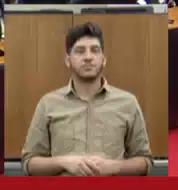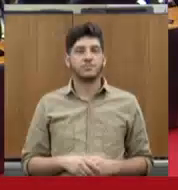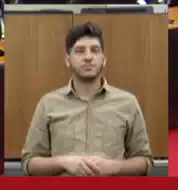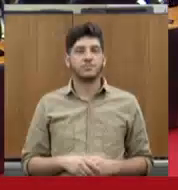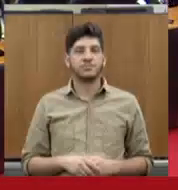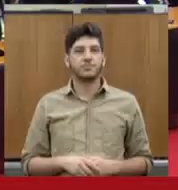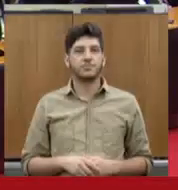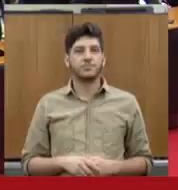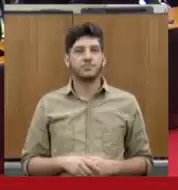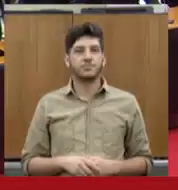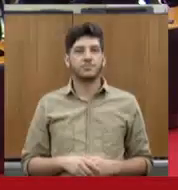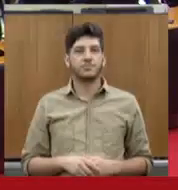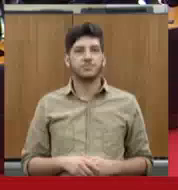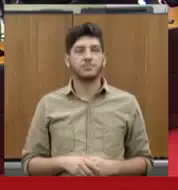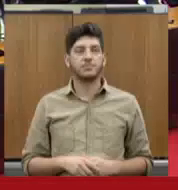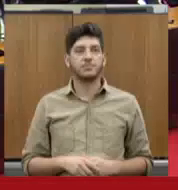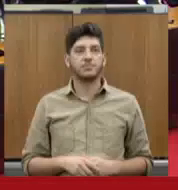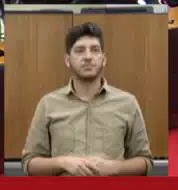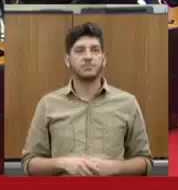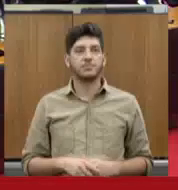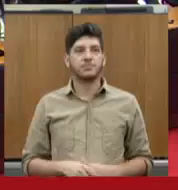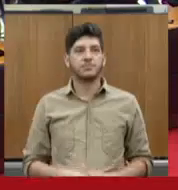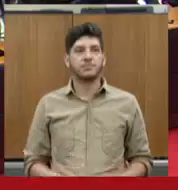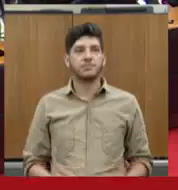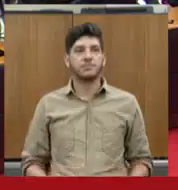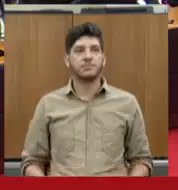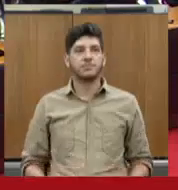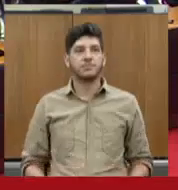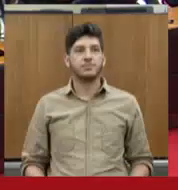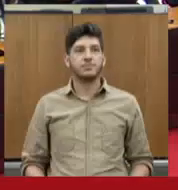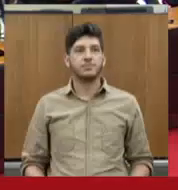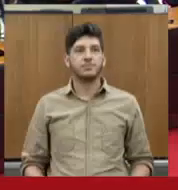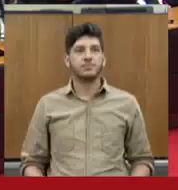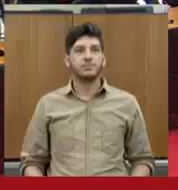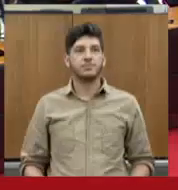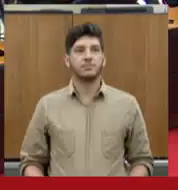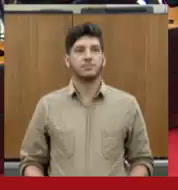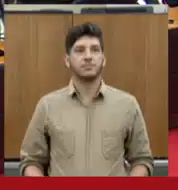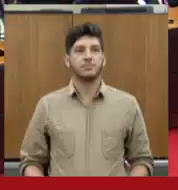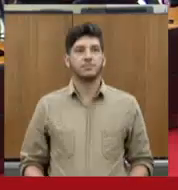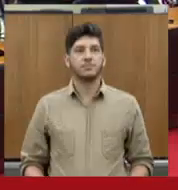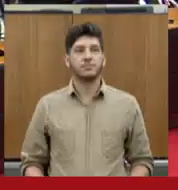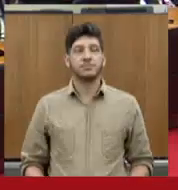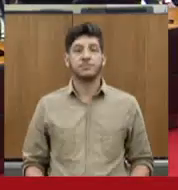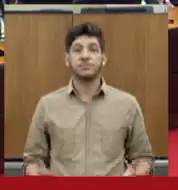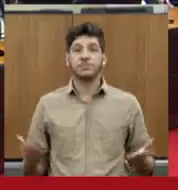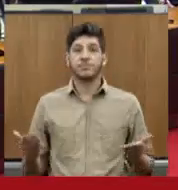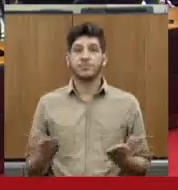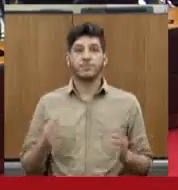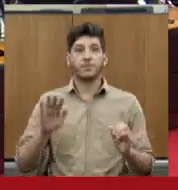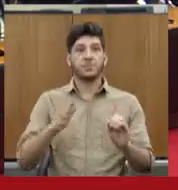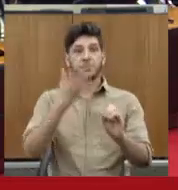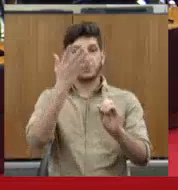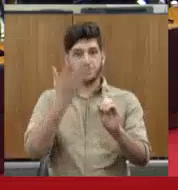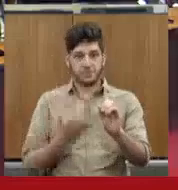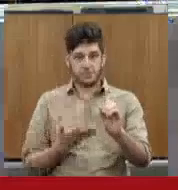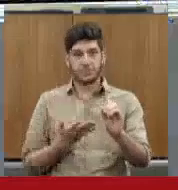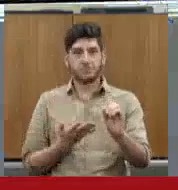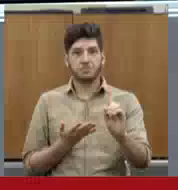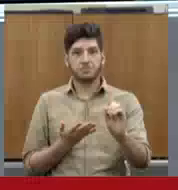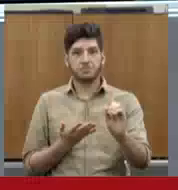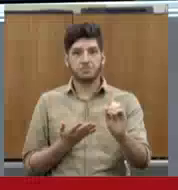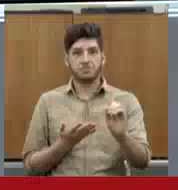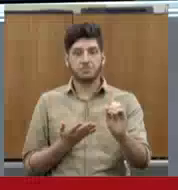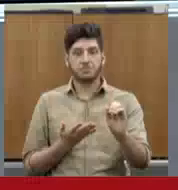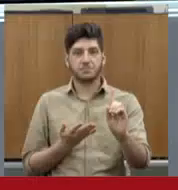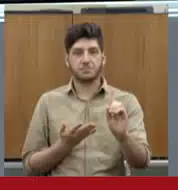eu equivocadamente falei há pouco. Neste momento, faremos uma homenagem póstuma ao presidente da